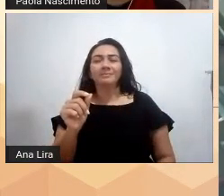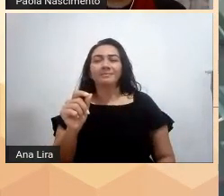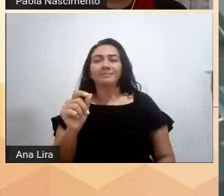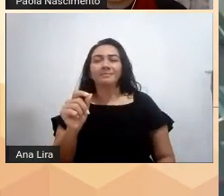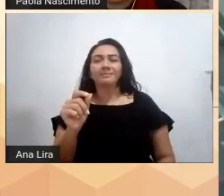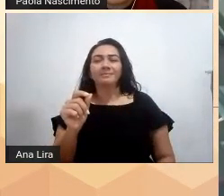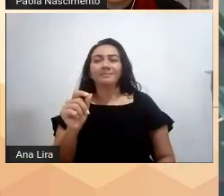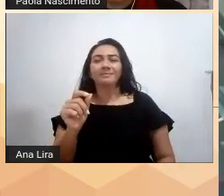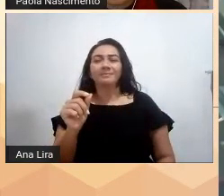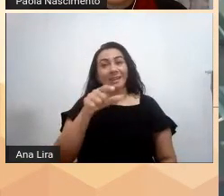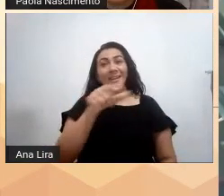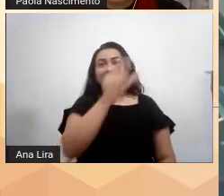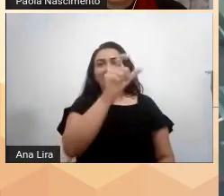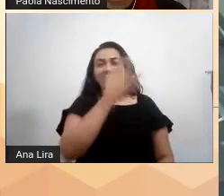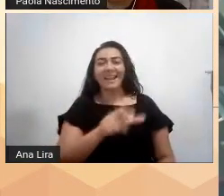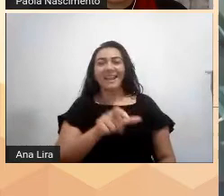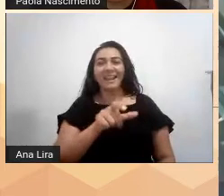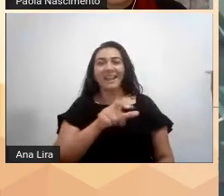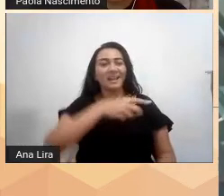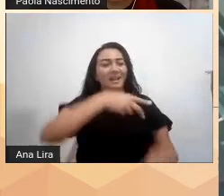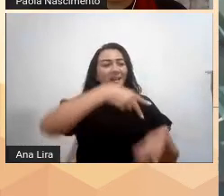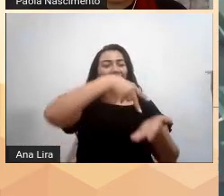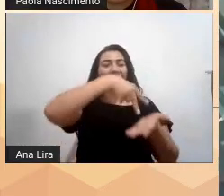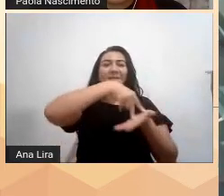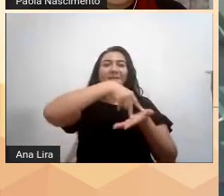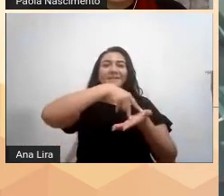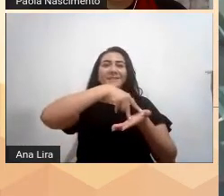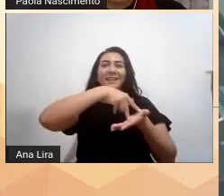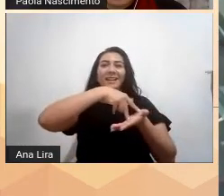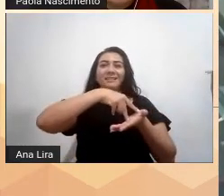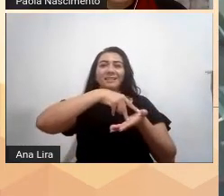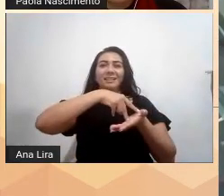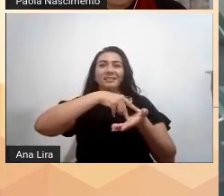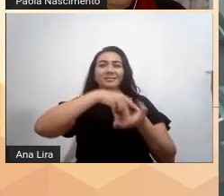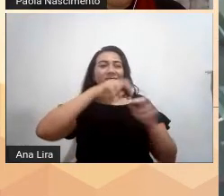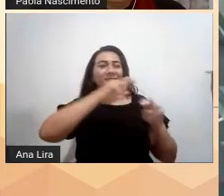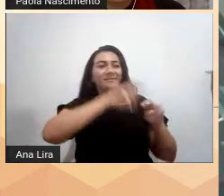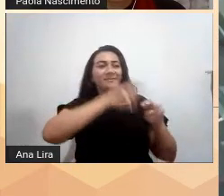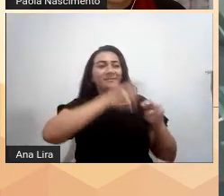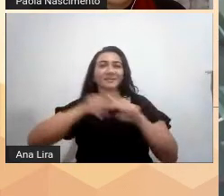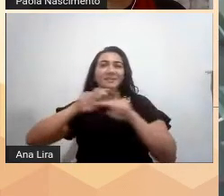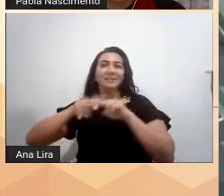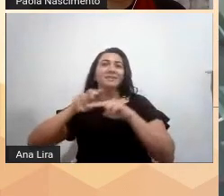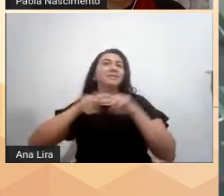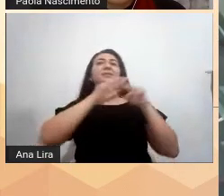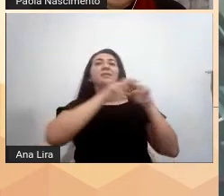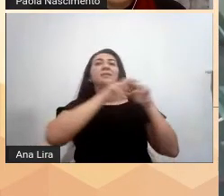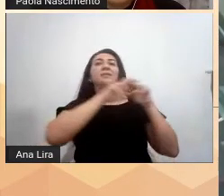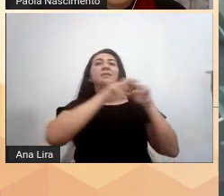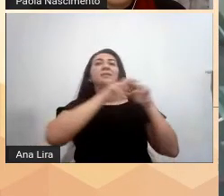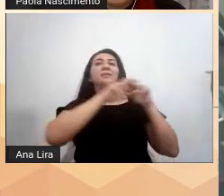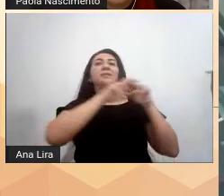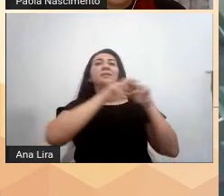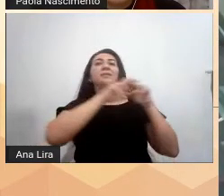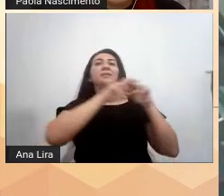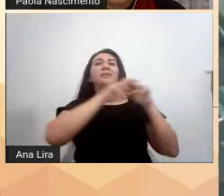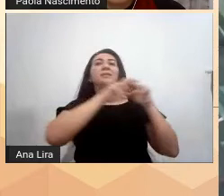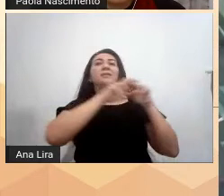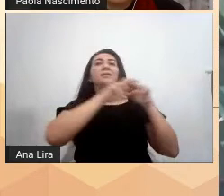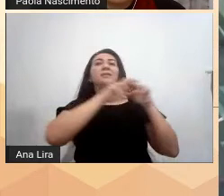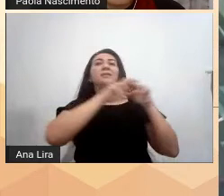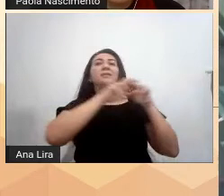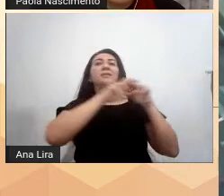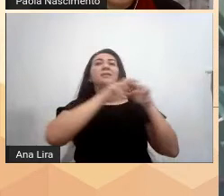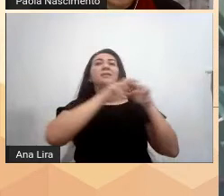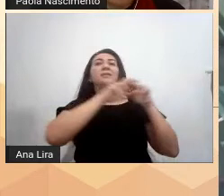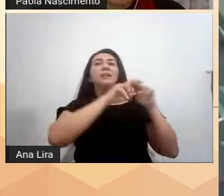ver que aqui, essa parte aqui de vidro é toda a biblioteca, aqui é o hall de entrada, aqui são as salas de